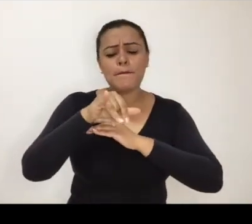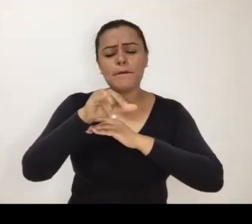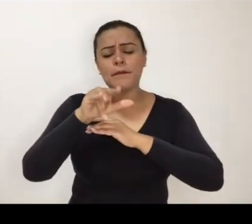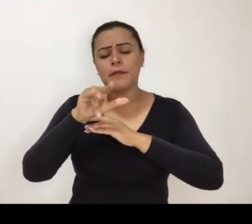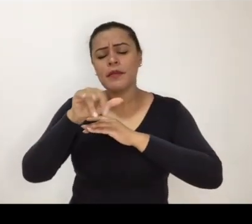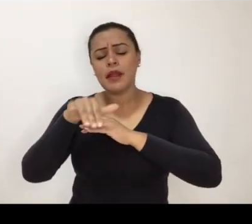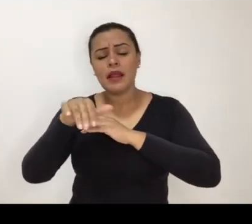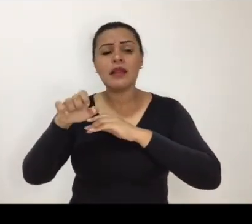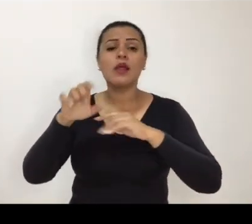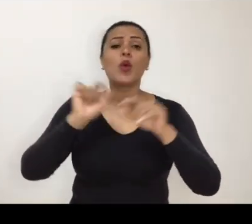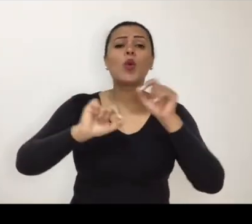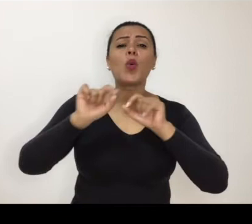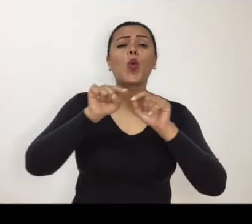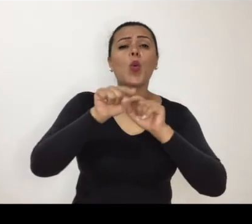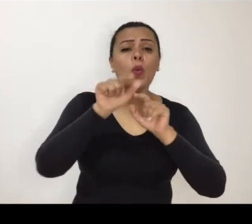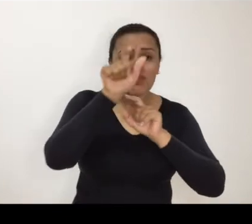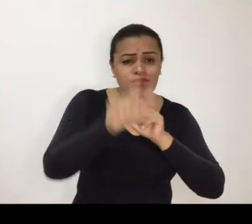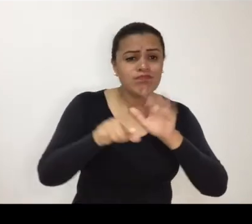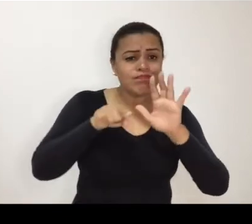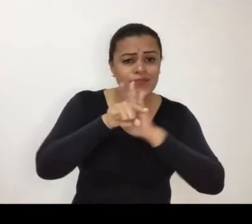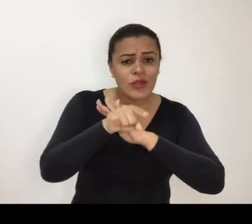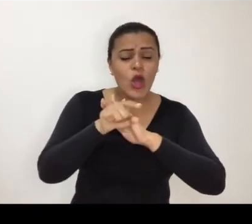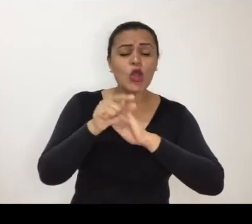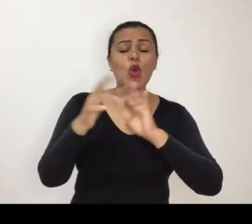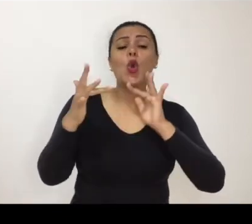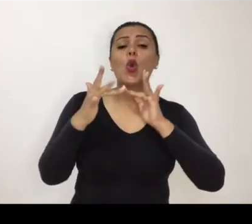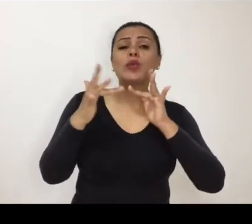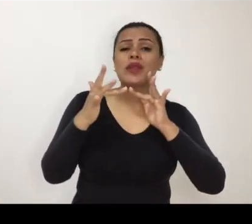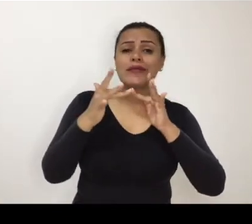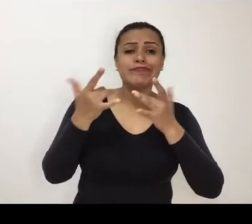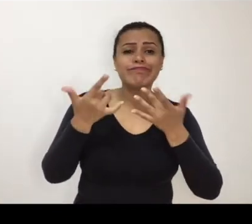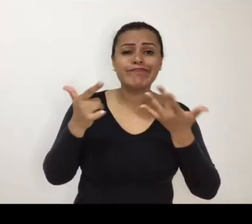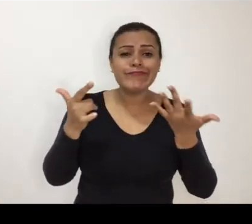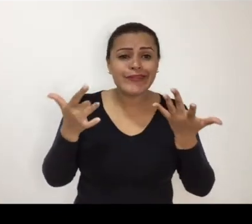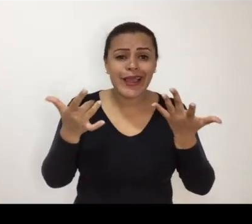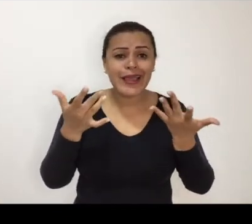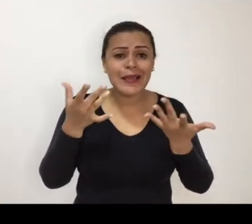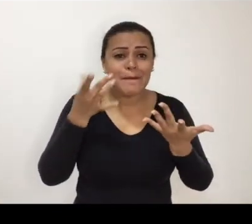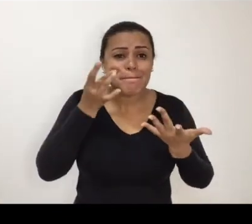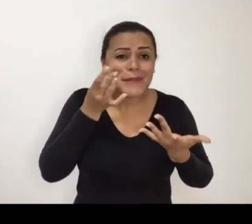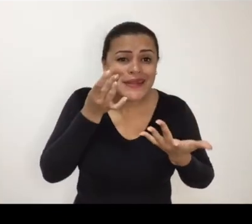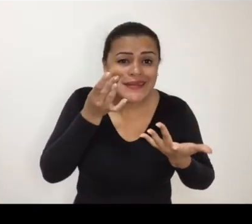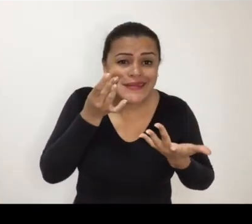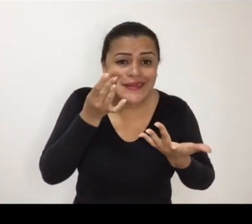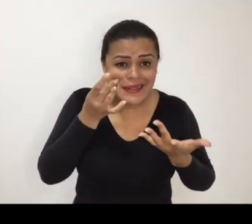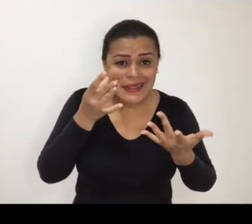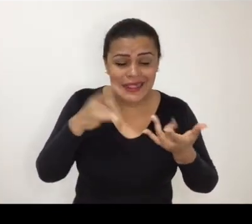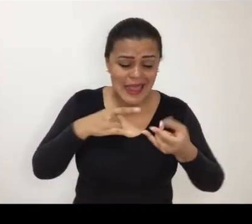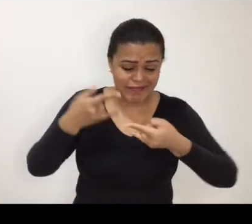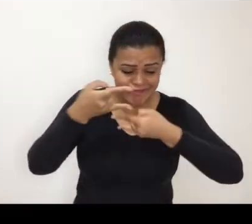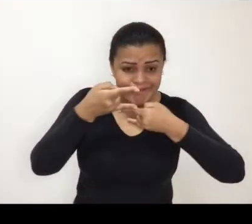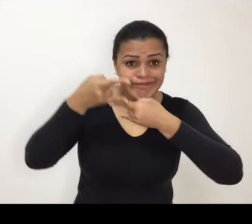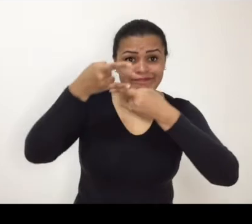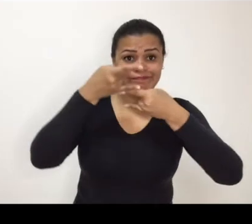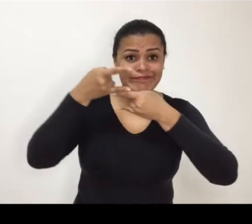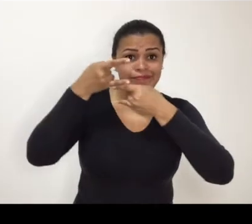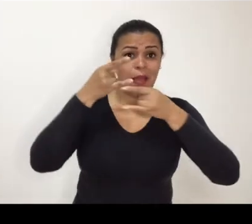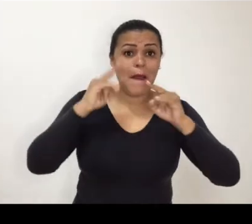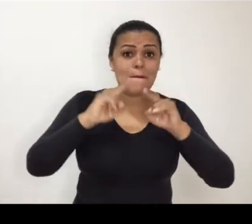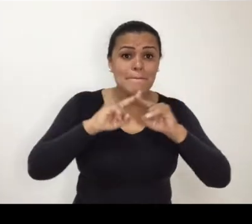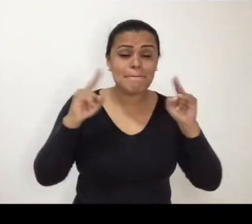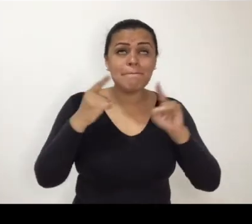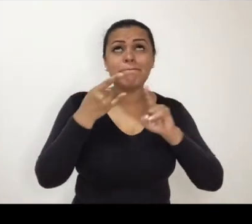contato presencial? Nós estamos presentes, mas não presencialmente, digamos assim, né? Nos últimos 2 anos, em